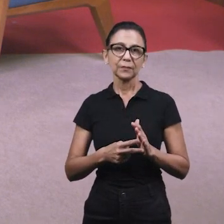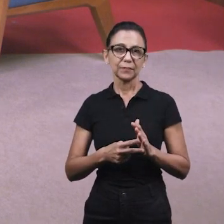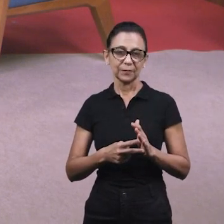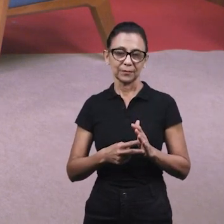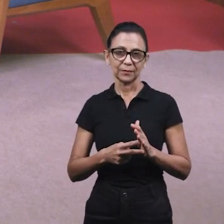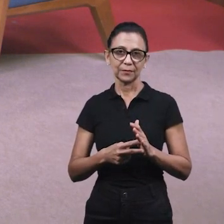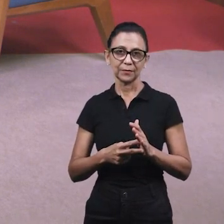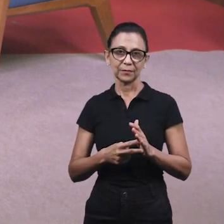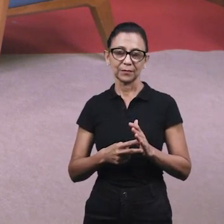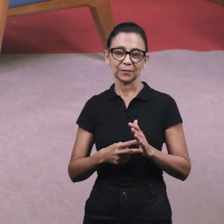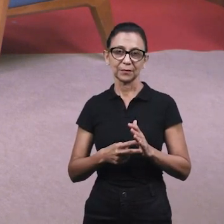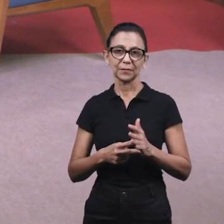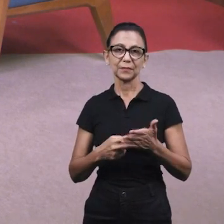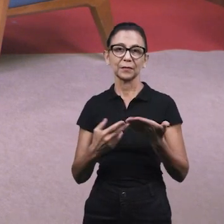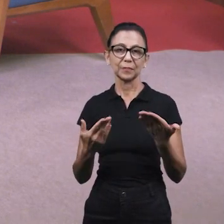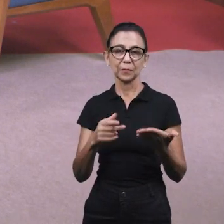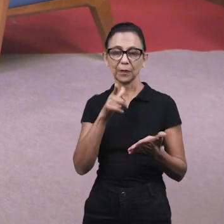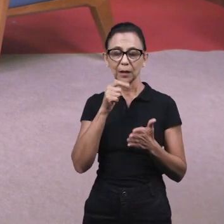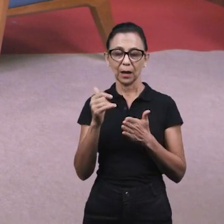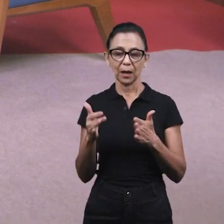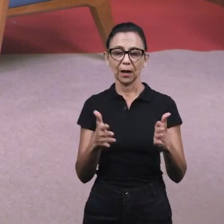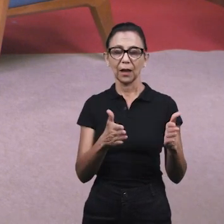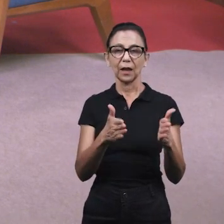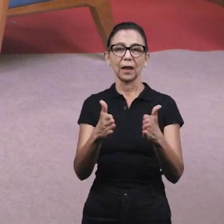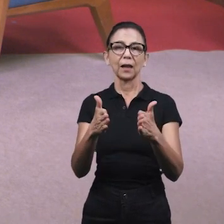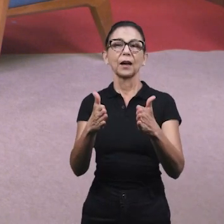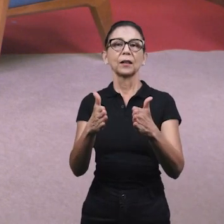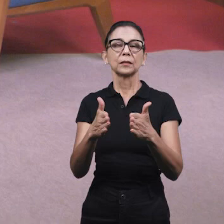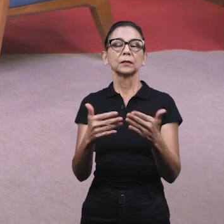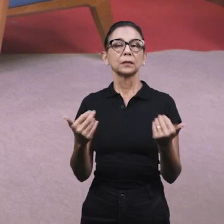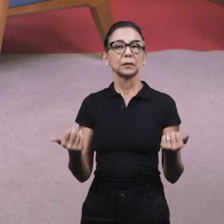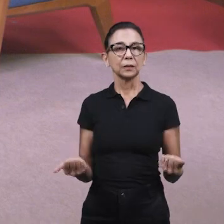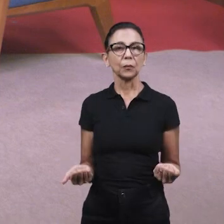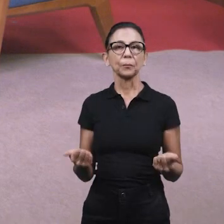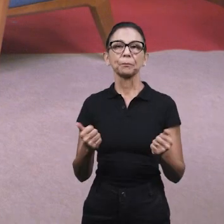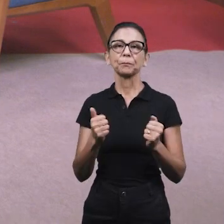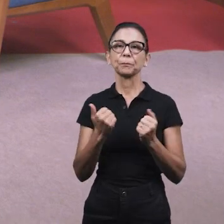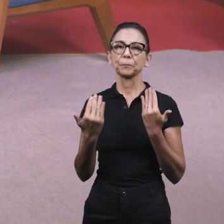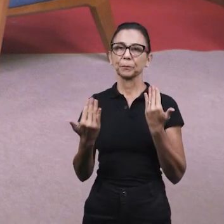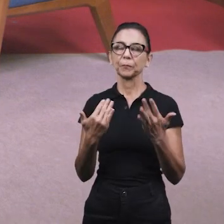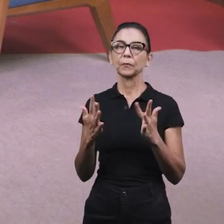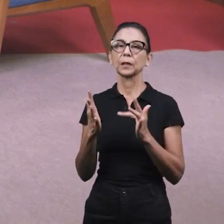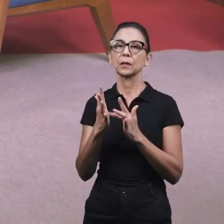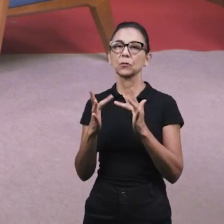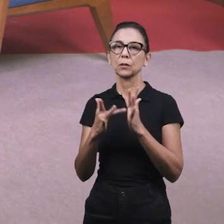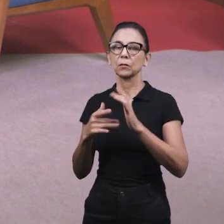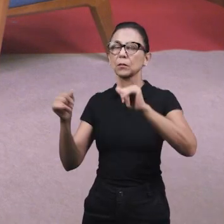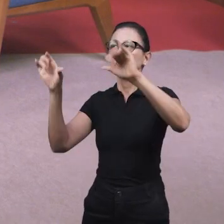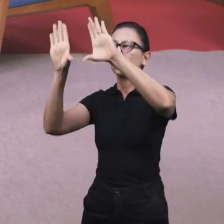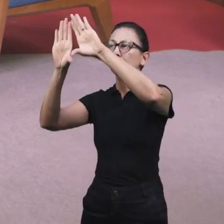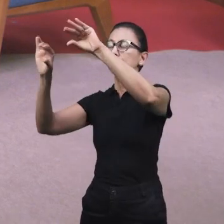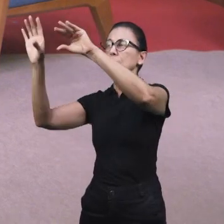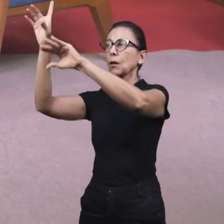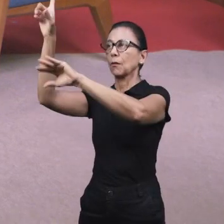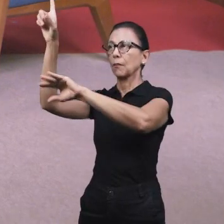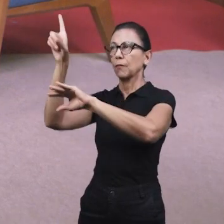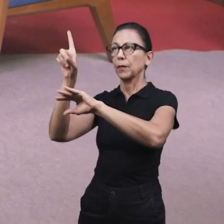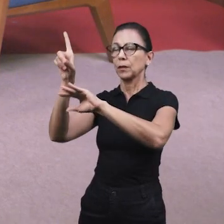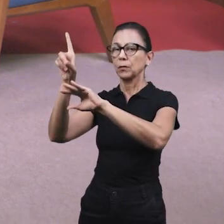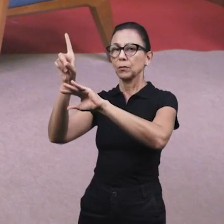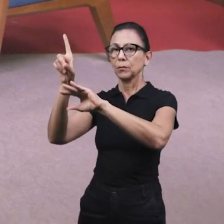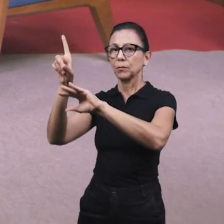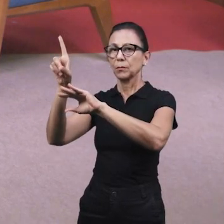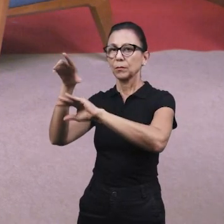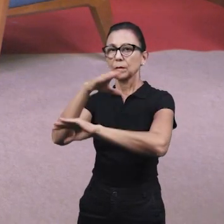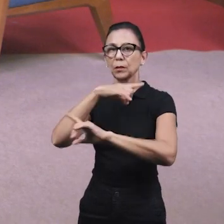desaguar no Mar Morto. Então Jesus desceu da sua glória e trouxe as águas da salvação para trazer vida para o homem.